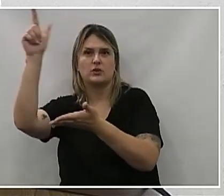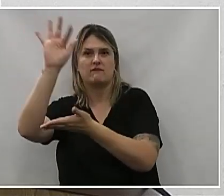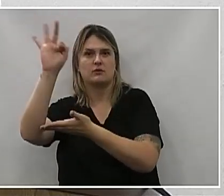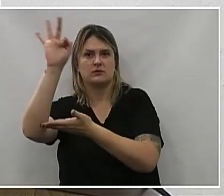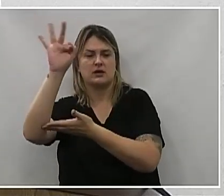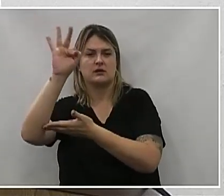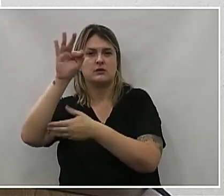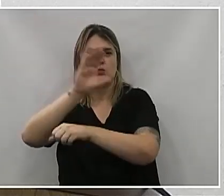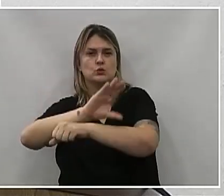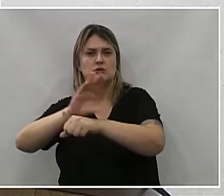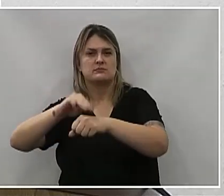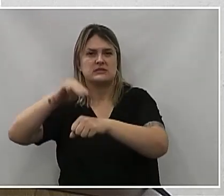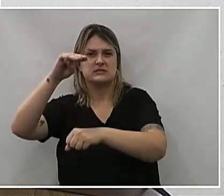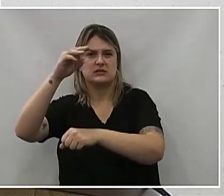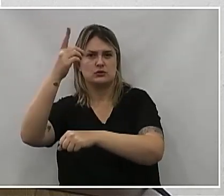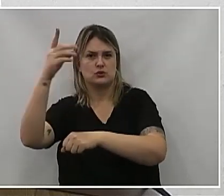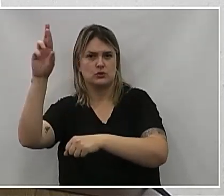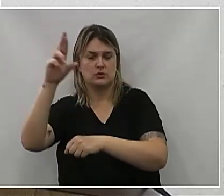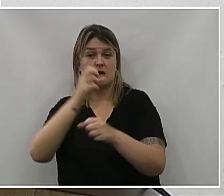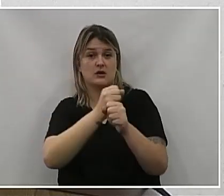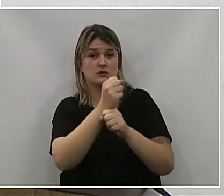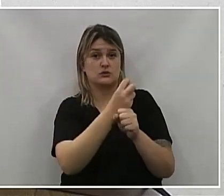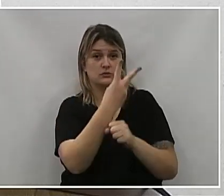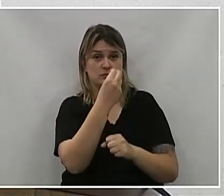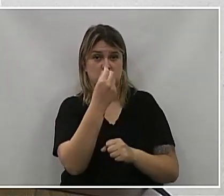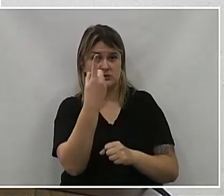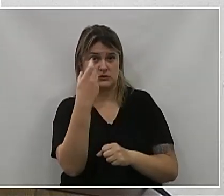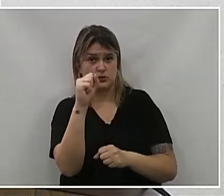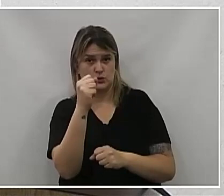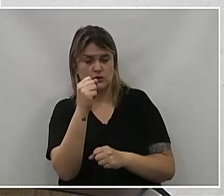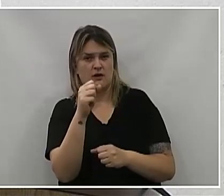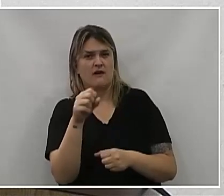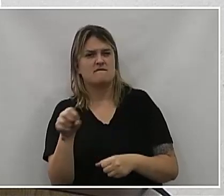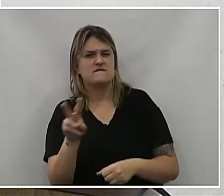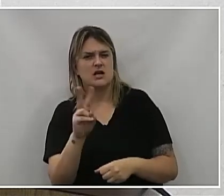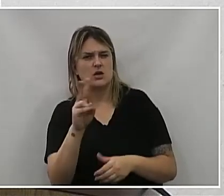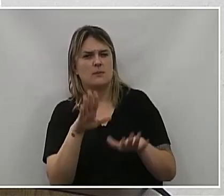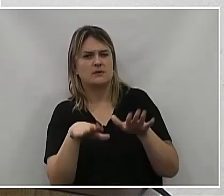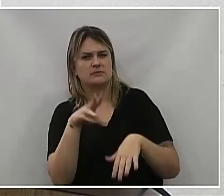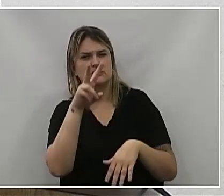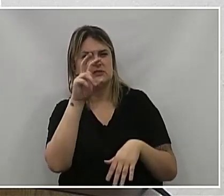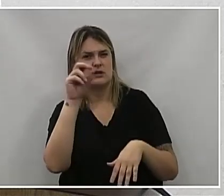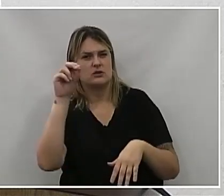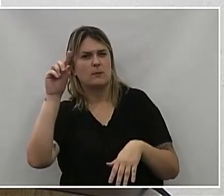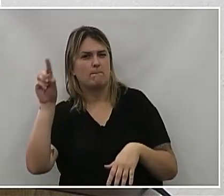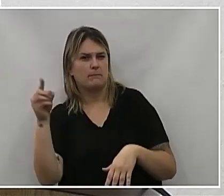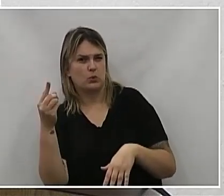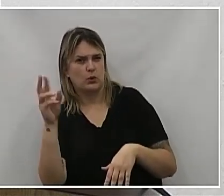mestrado e doutorado. Em 2018, esse valor chegou a quase R$500 mil.